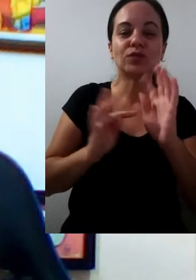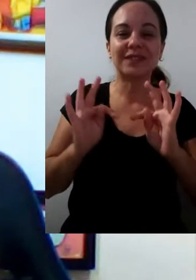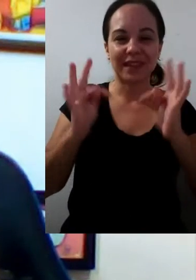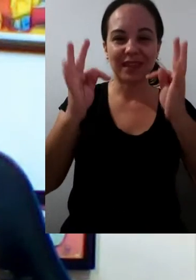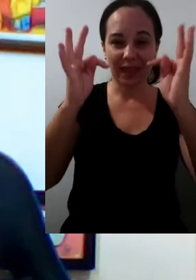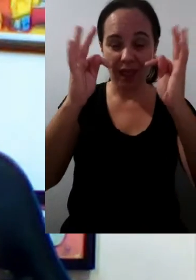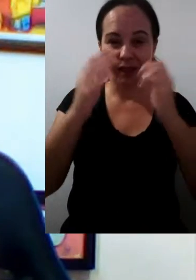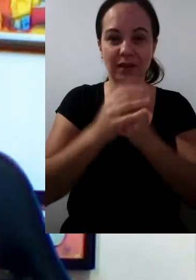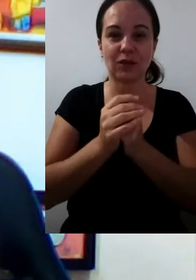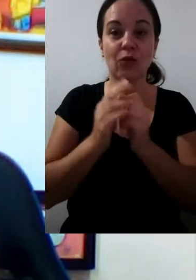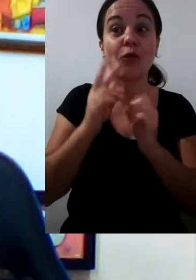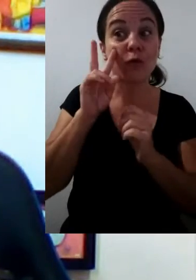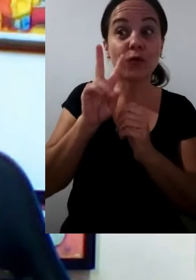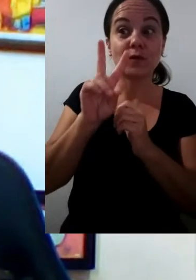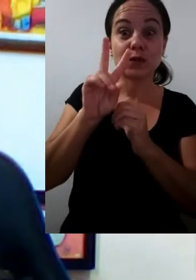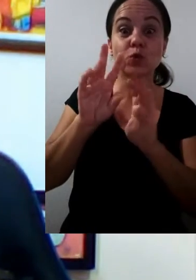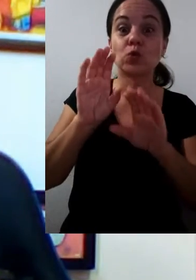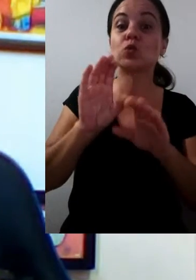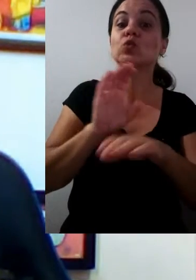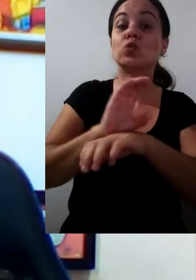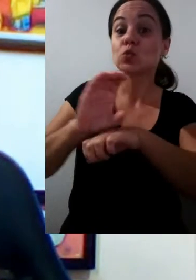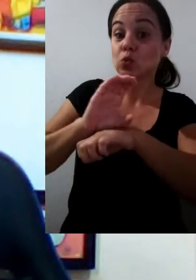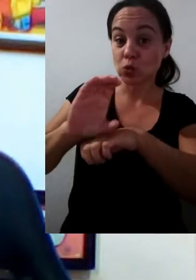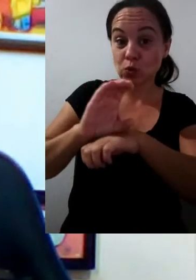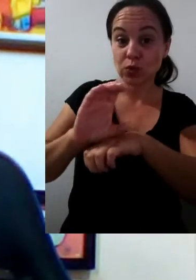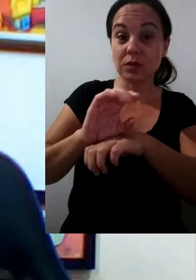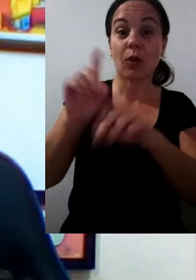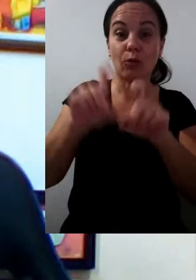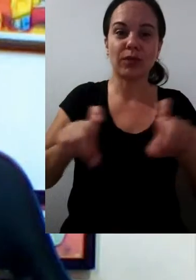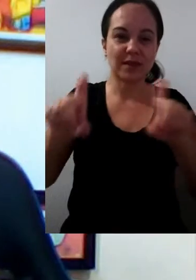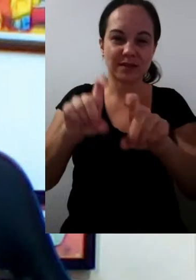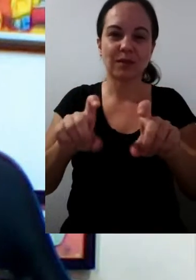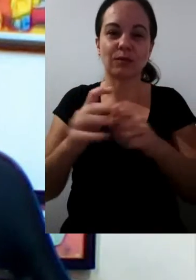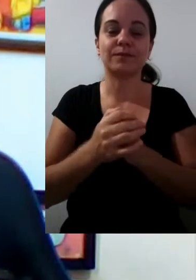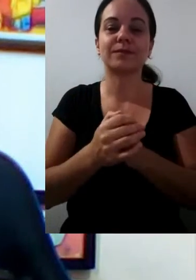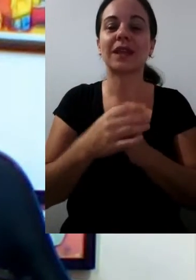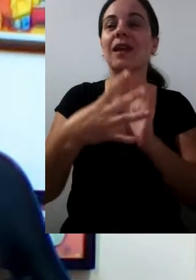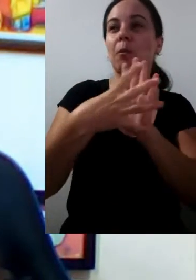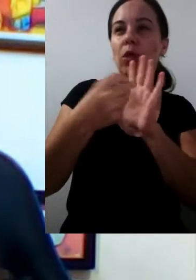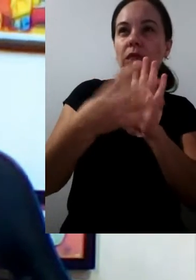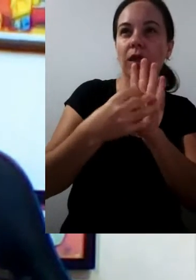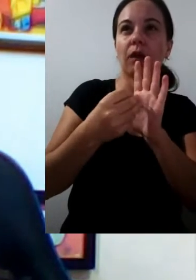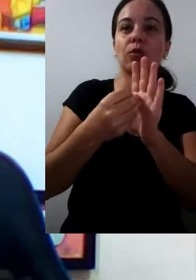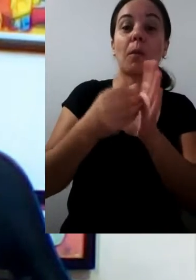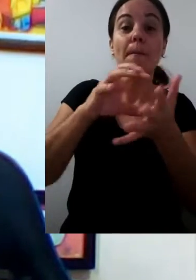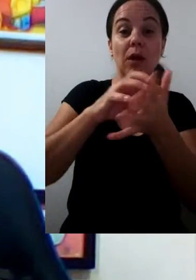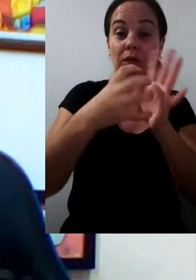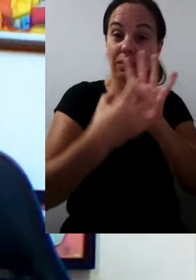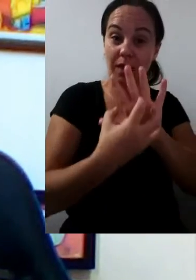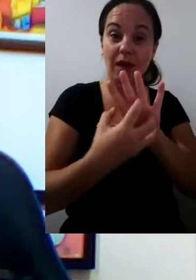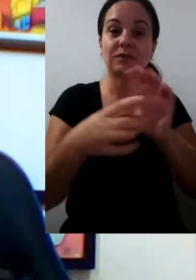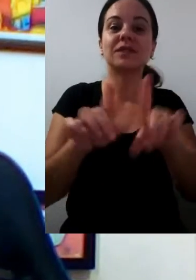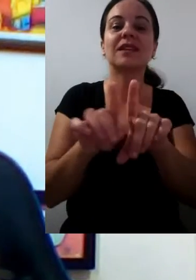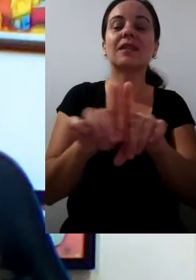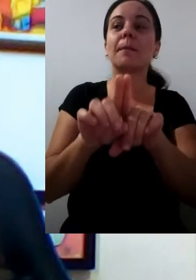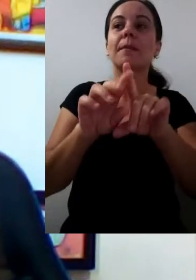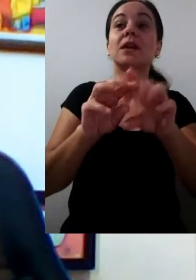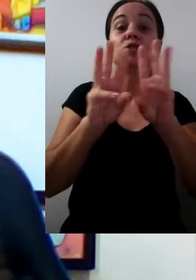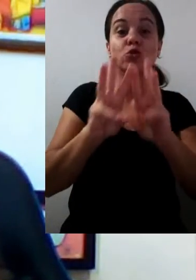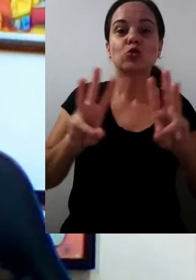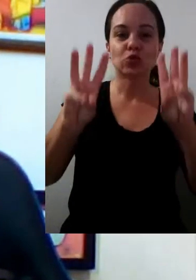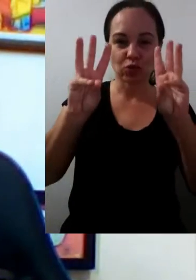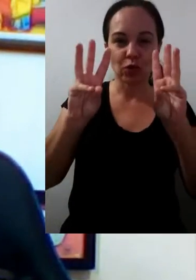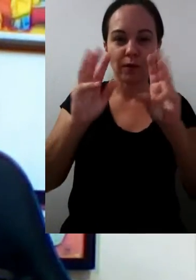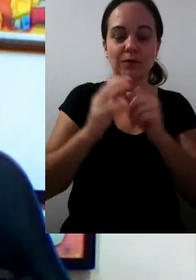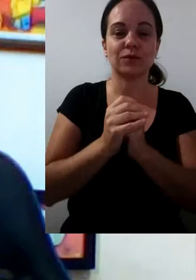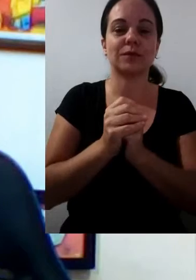de licenciatura em computação, como modelagem de banco de dados e a programação de um software utilizando metodologias propostas pela área de